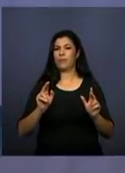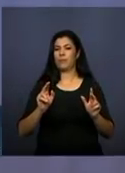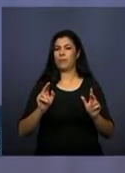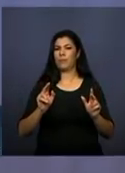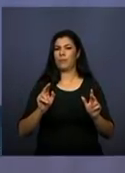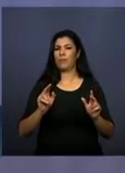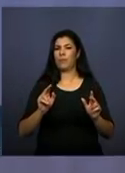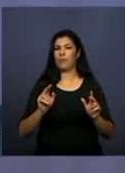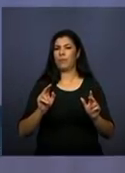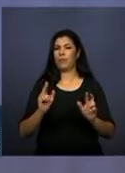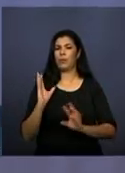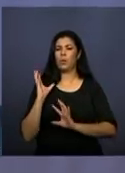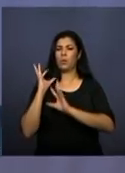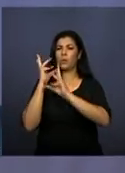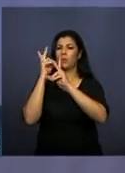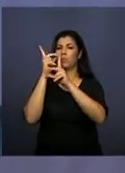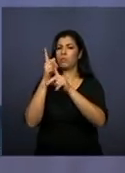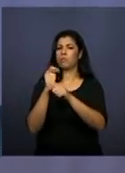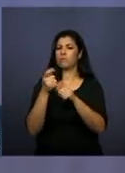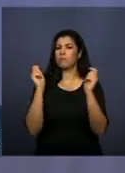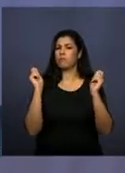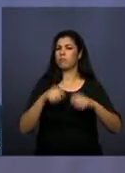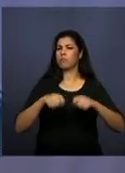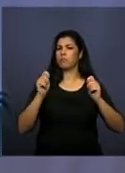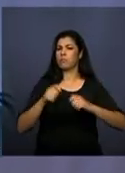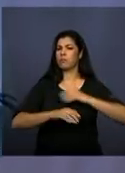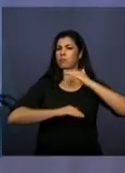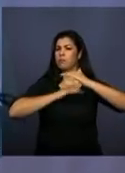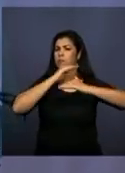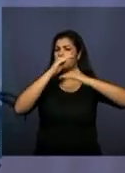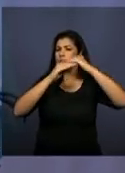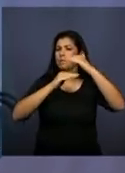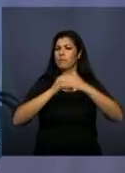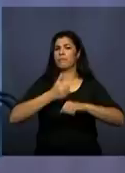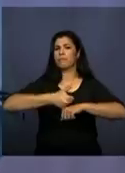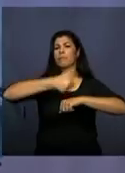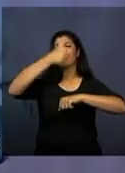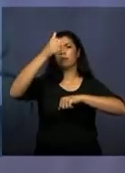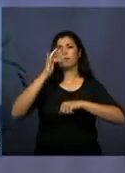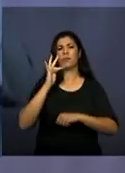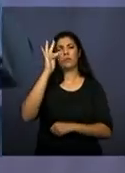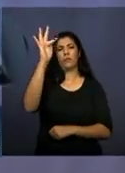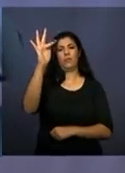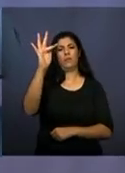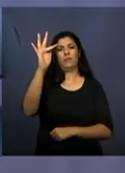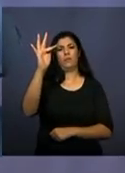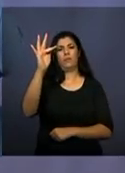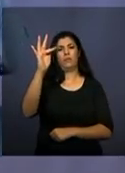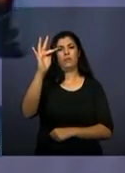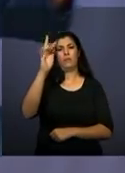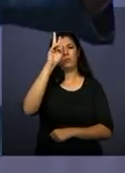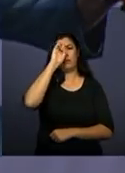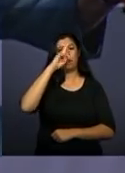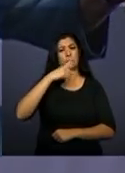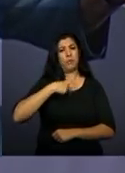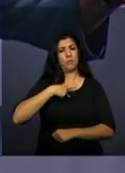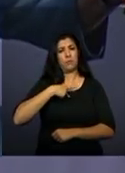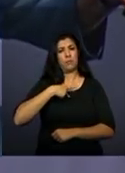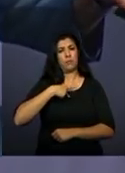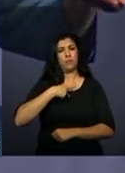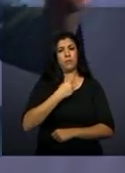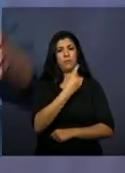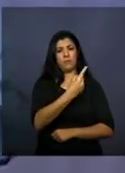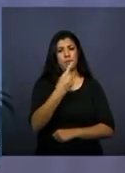trabalham o passado na possibilidade de construir um futuro melhor para vocês e para a